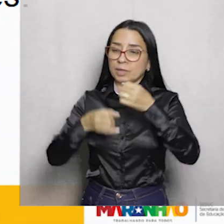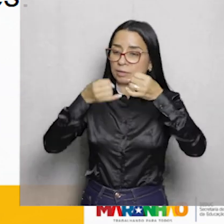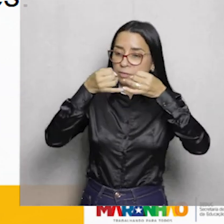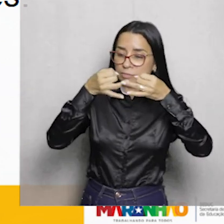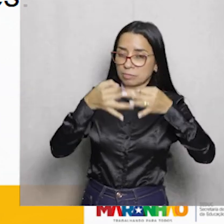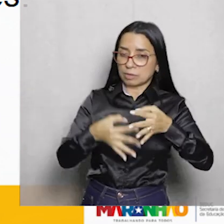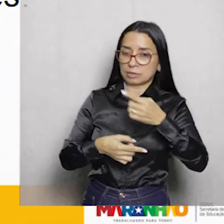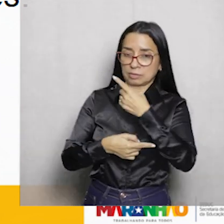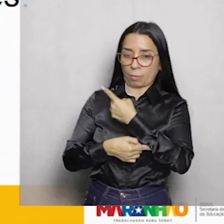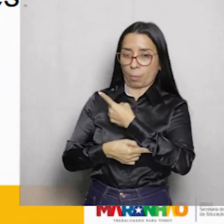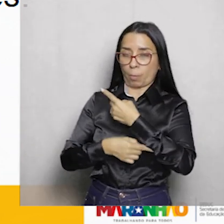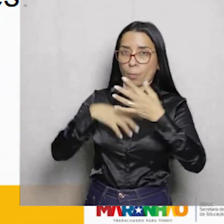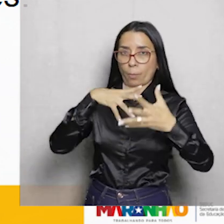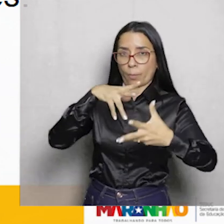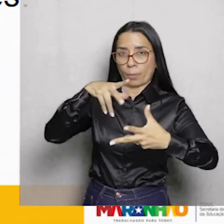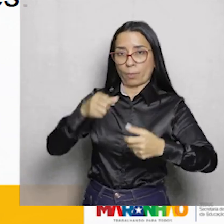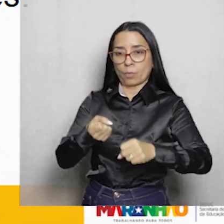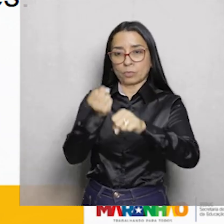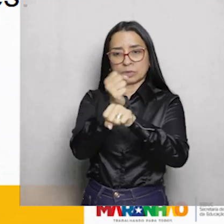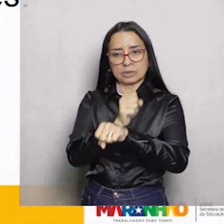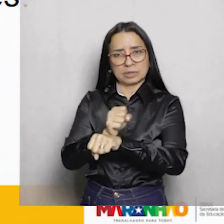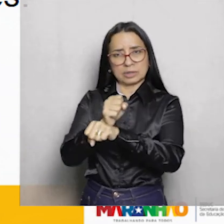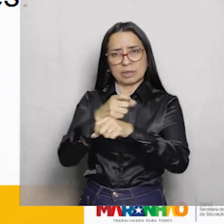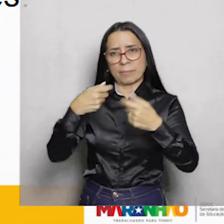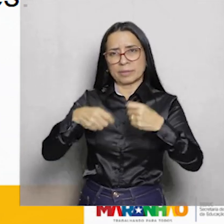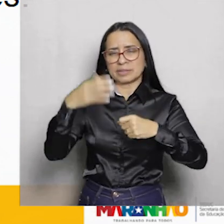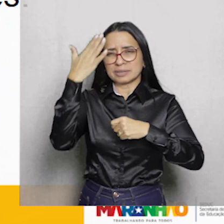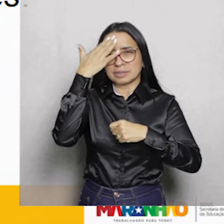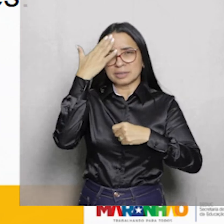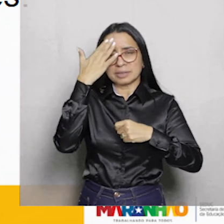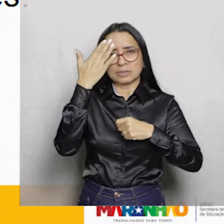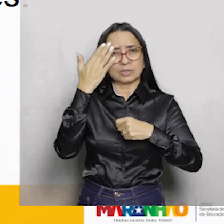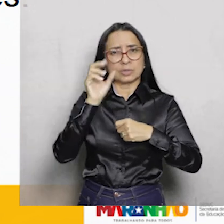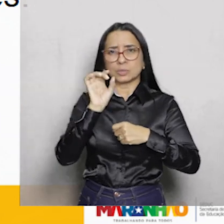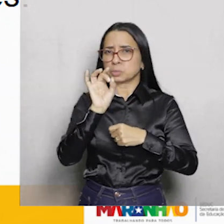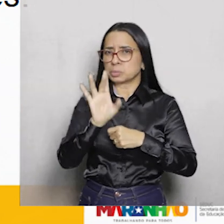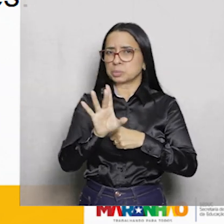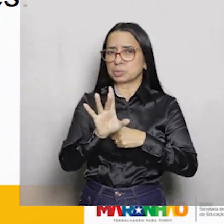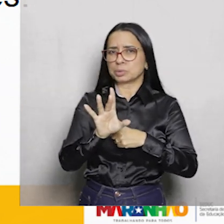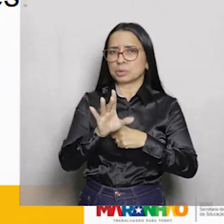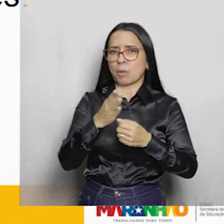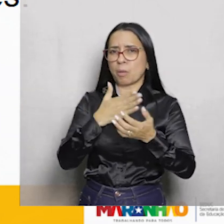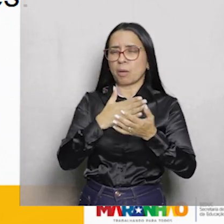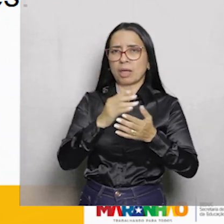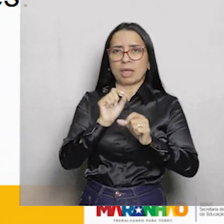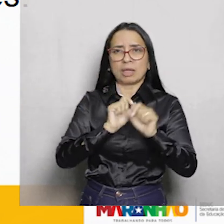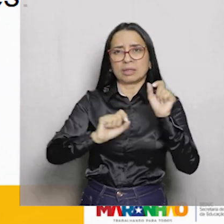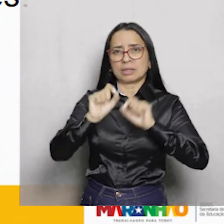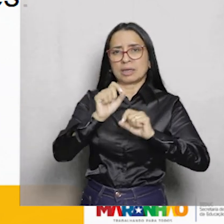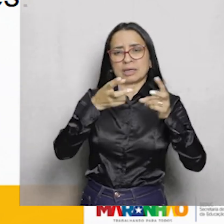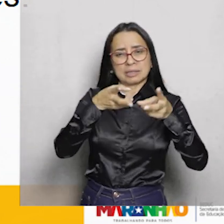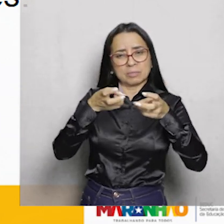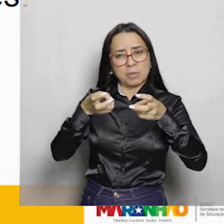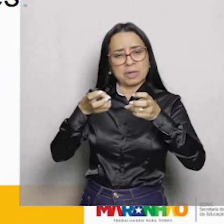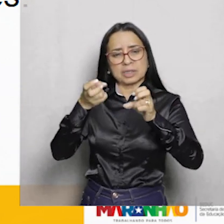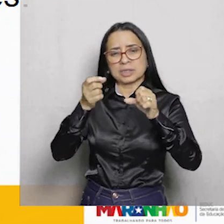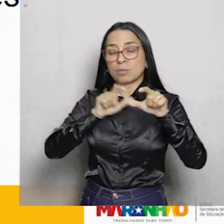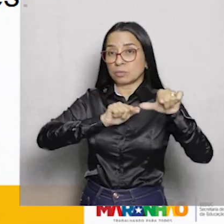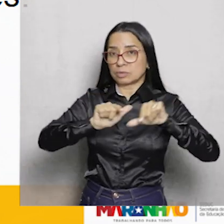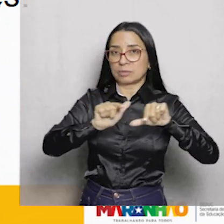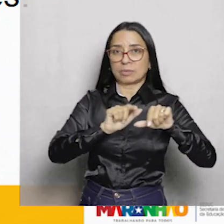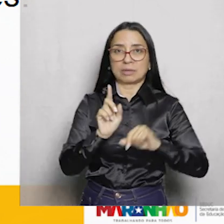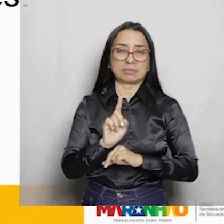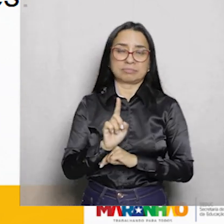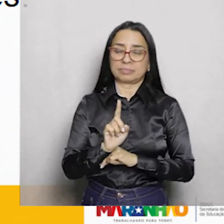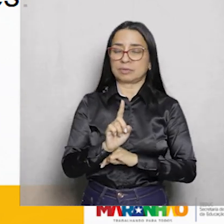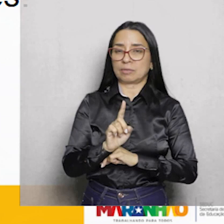ser compreendido não apenas a partir da exploração da mão de obra escrava. O sistema permitia algumas